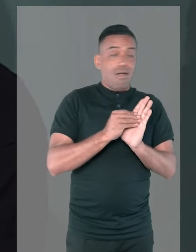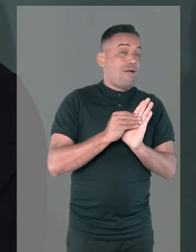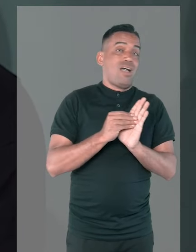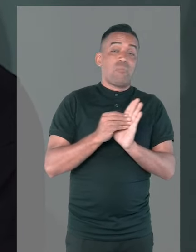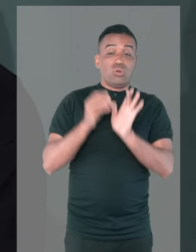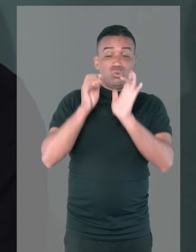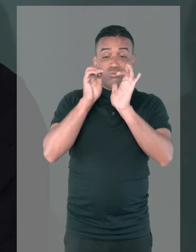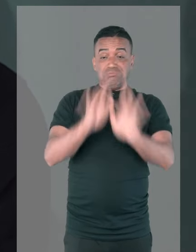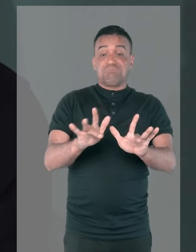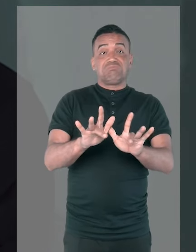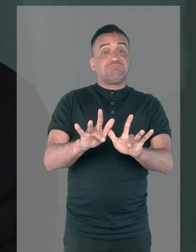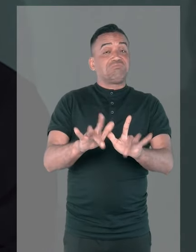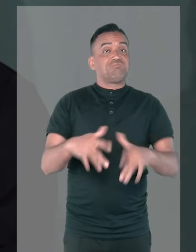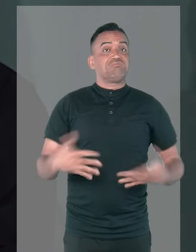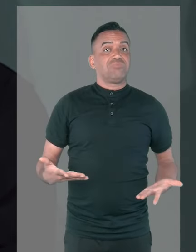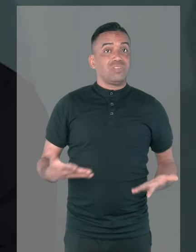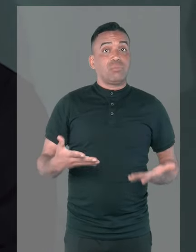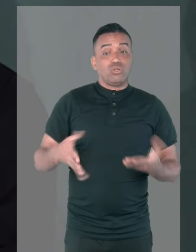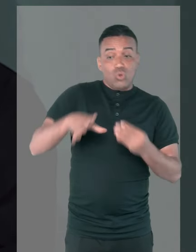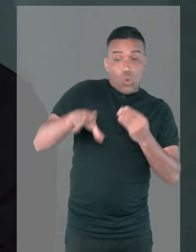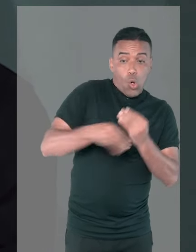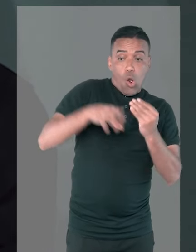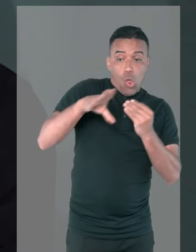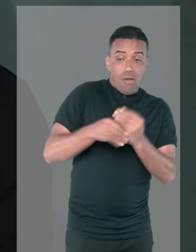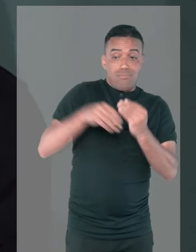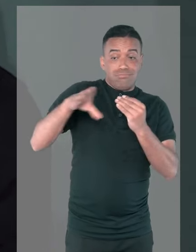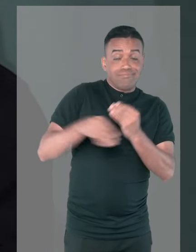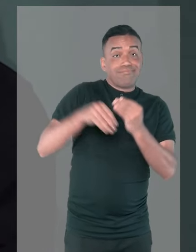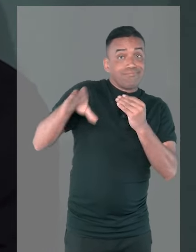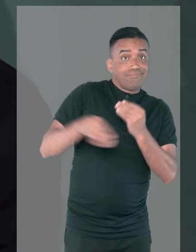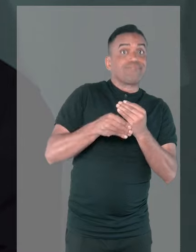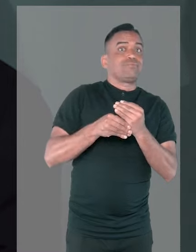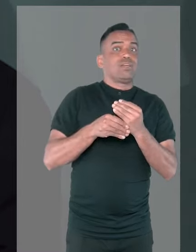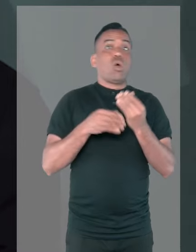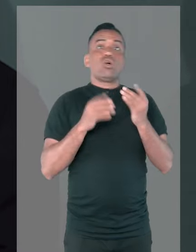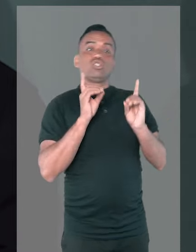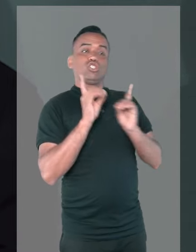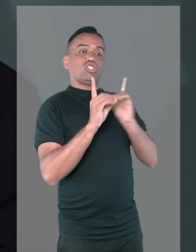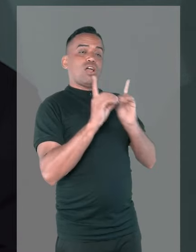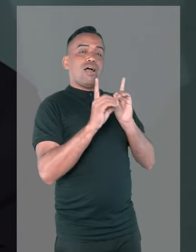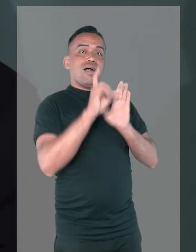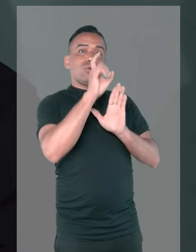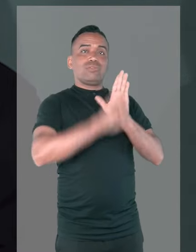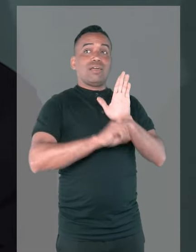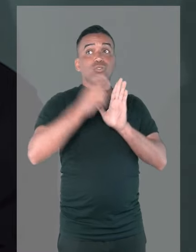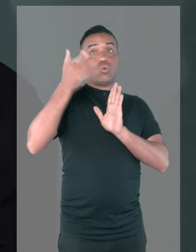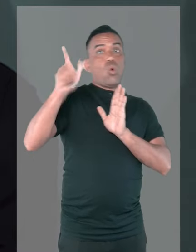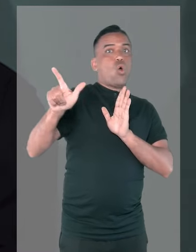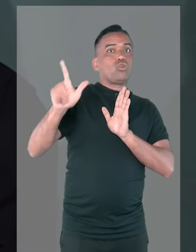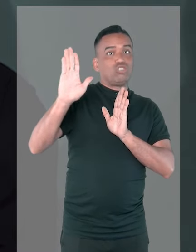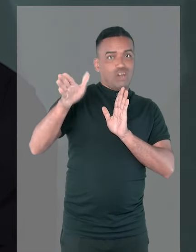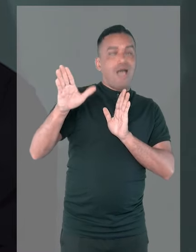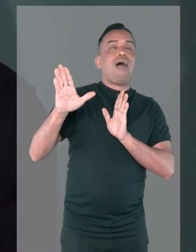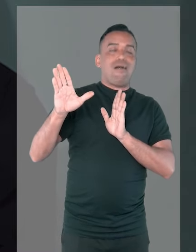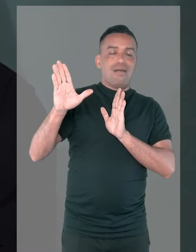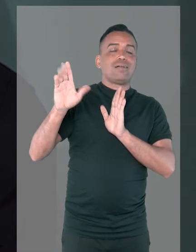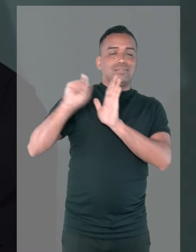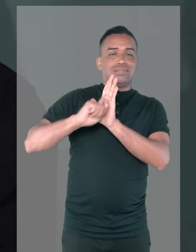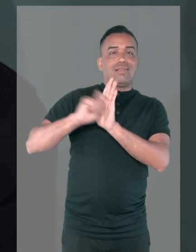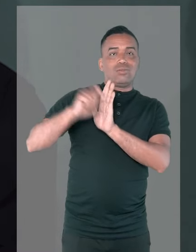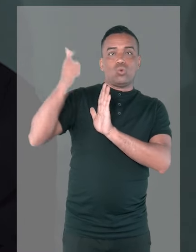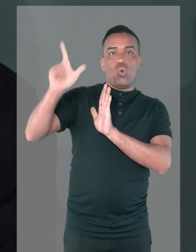posso incluir novas coisas, eu posso fazer um diálogo com um texto pré-existente, como esse fragmento que